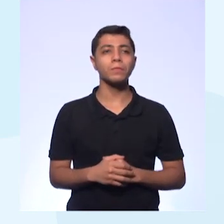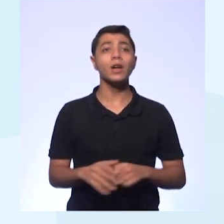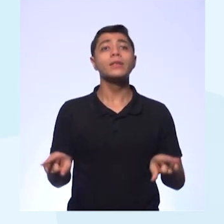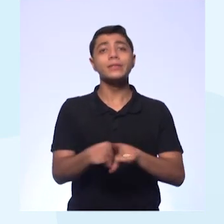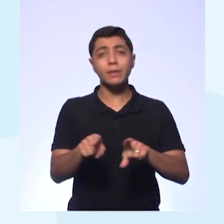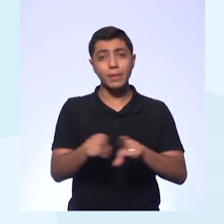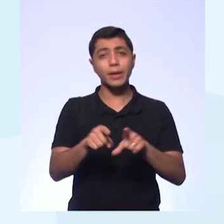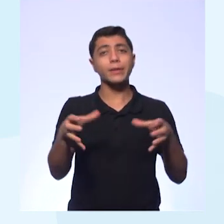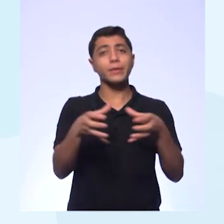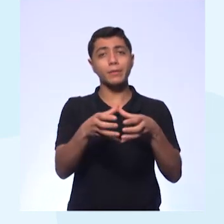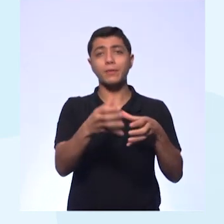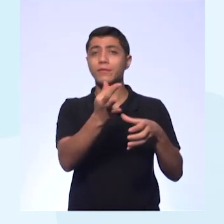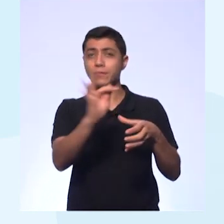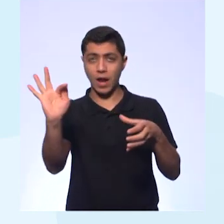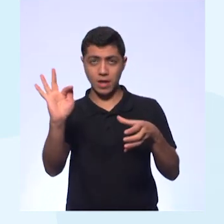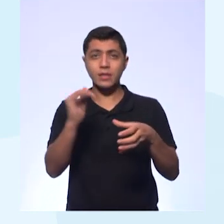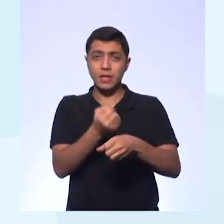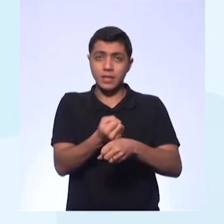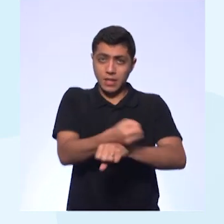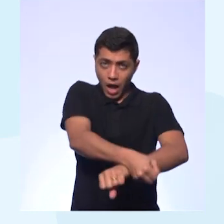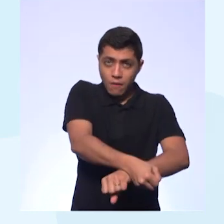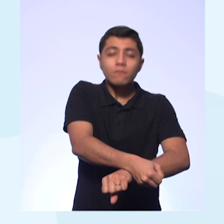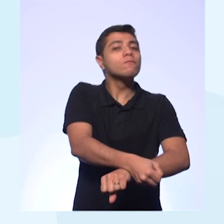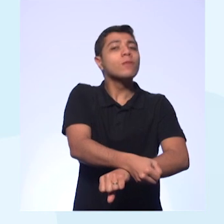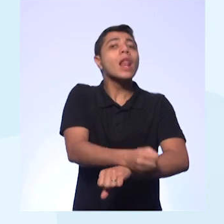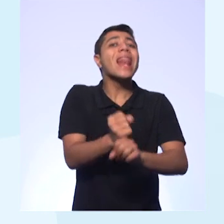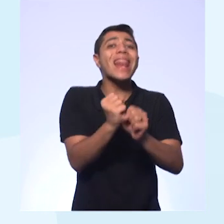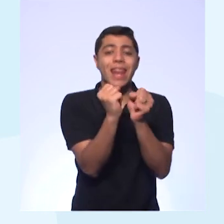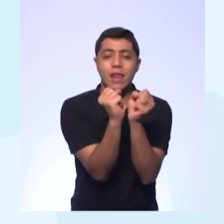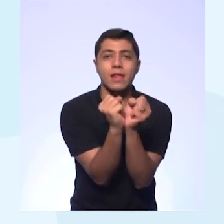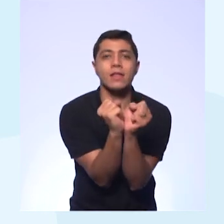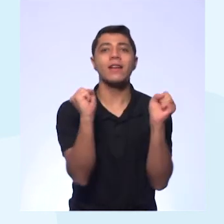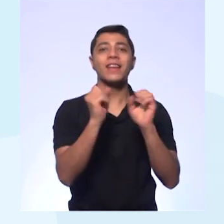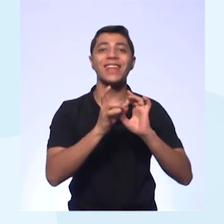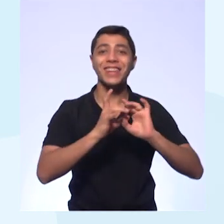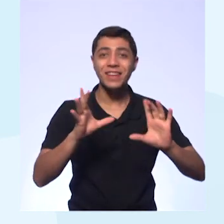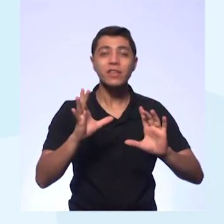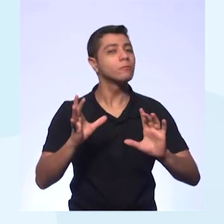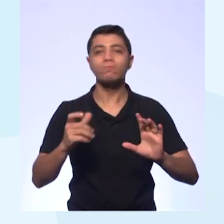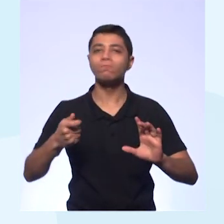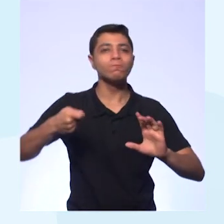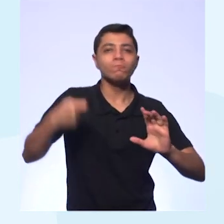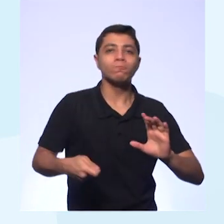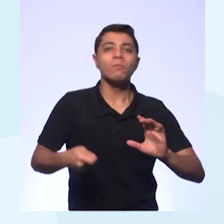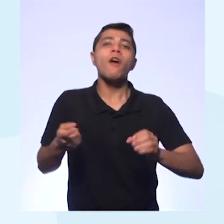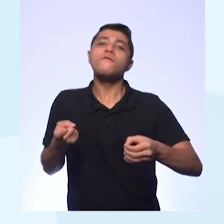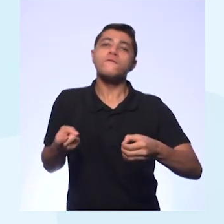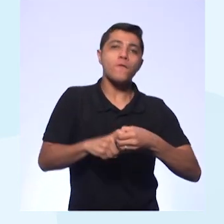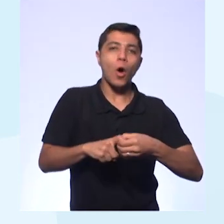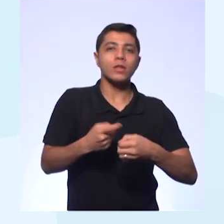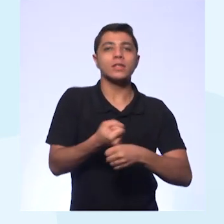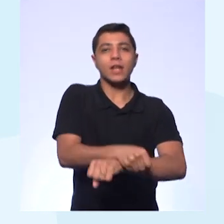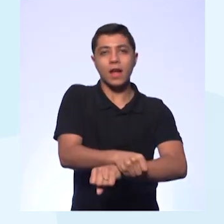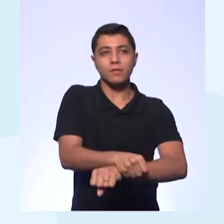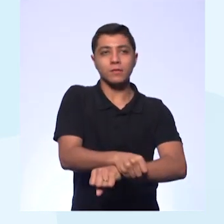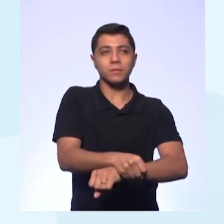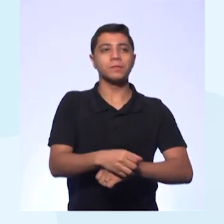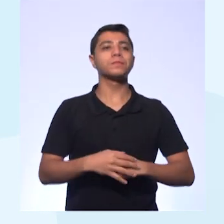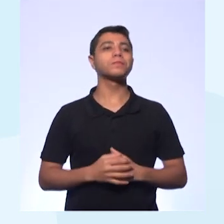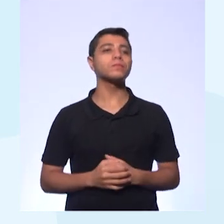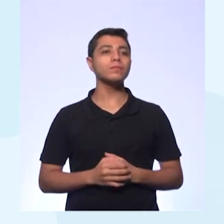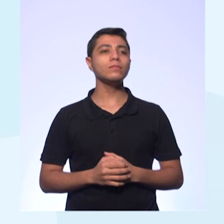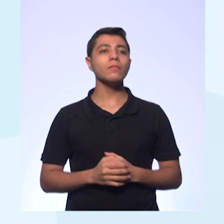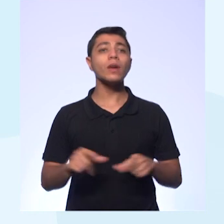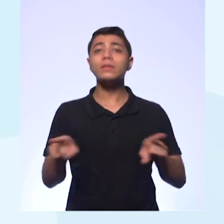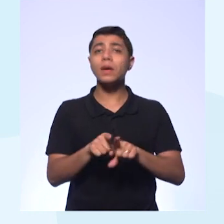de escravizados, e incentivos à mineração e à metalurgia através de empréstimos públicos, que são aí indústrias,